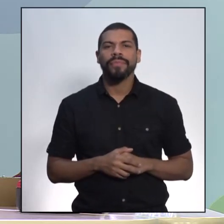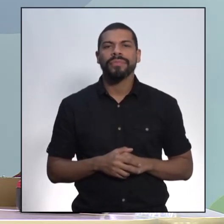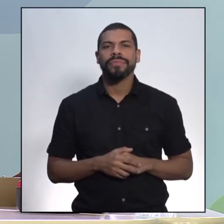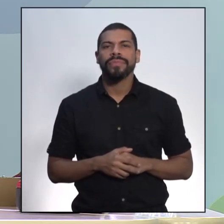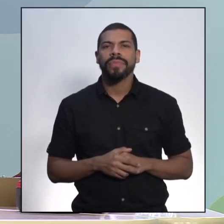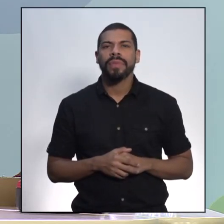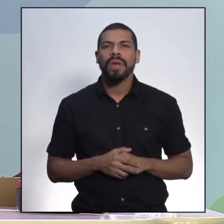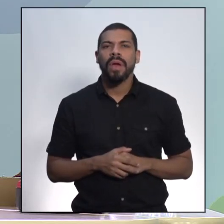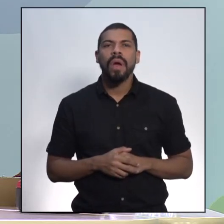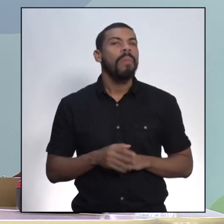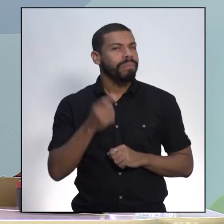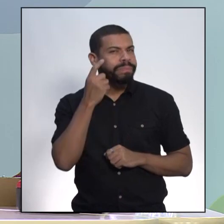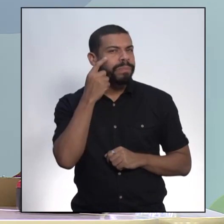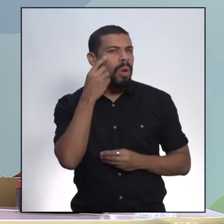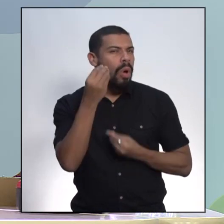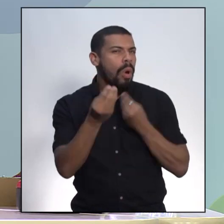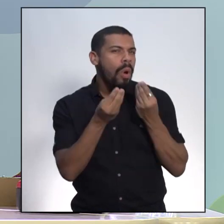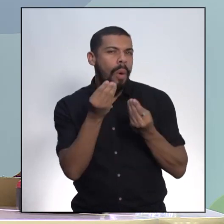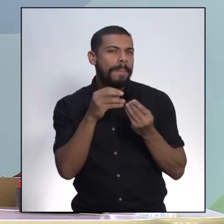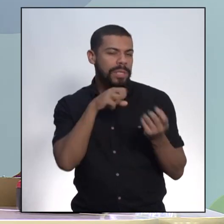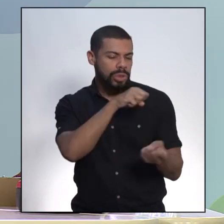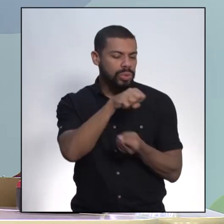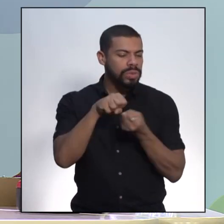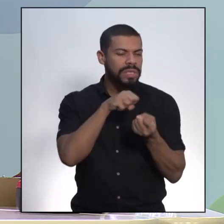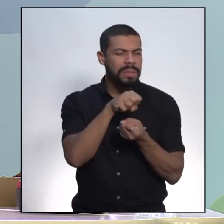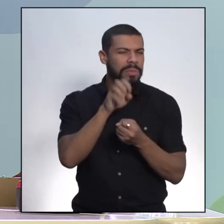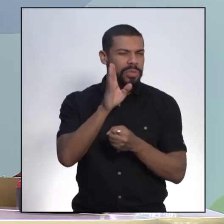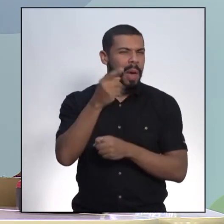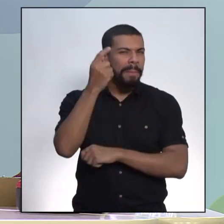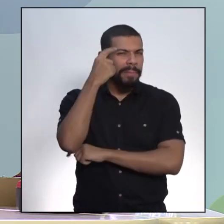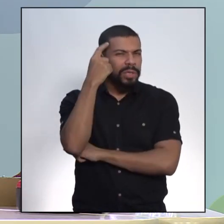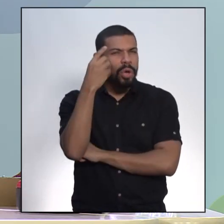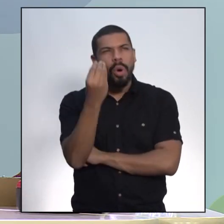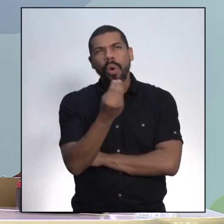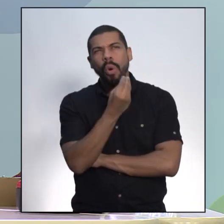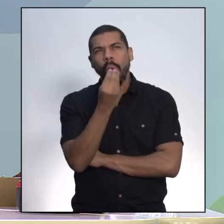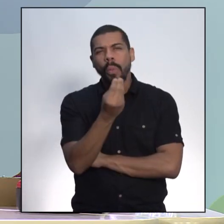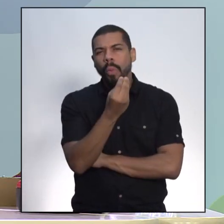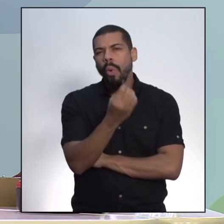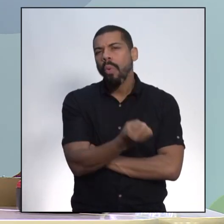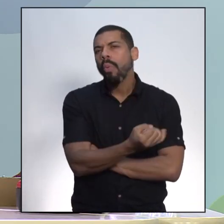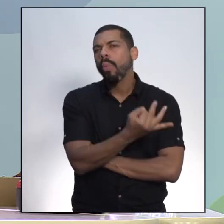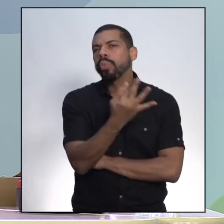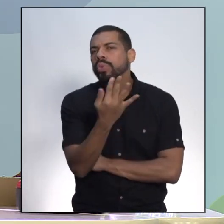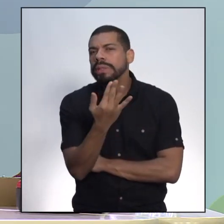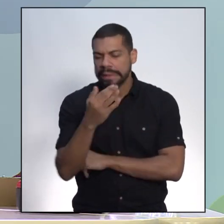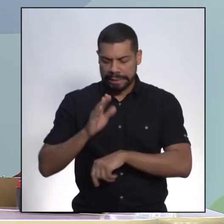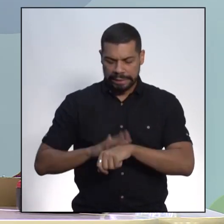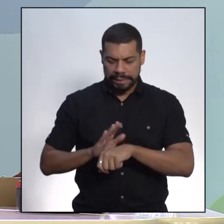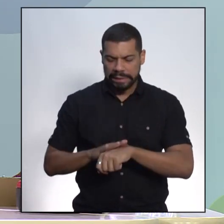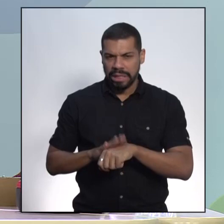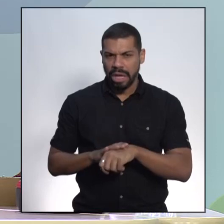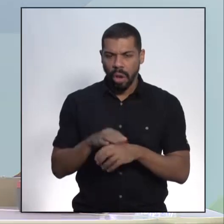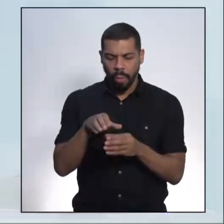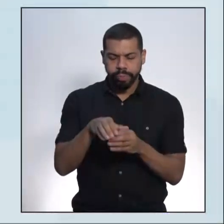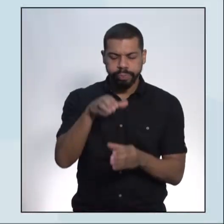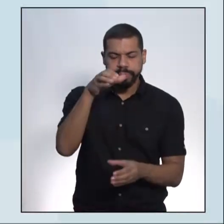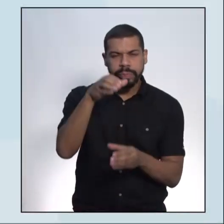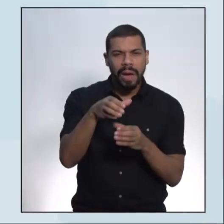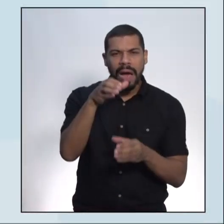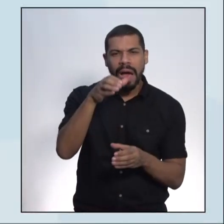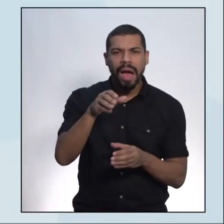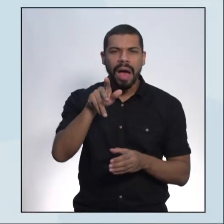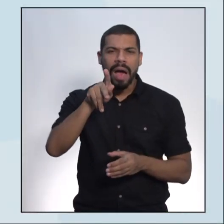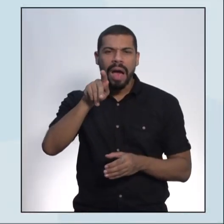sustentabilidade. Veja só, a gente tem uma questão que, assim, você já pensou quanto tempo uma garrafa PET